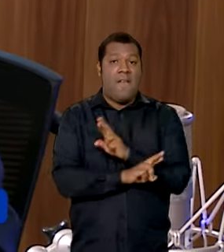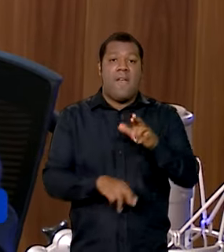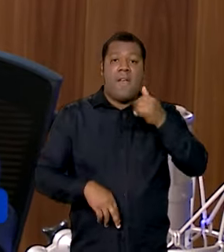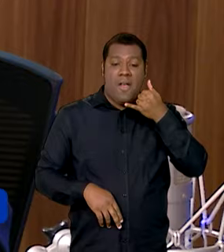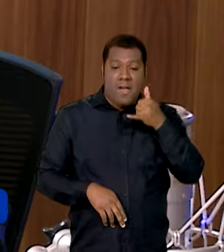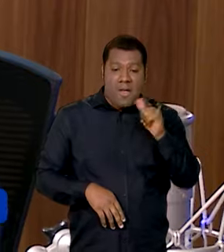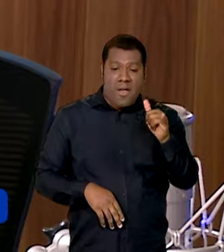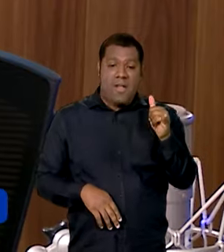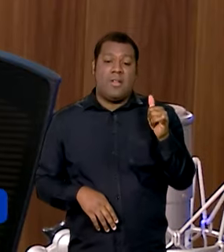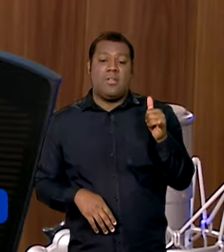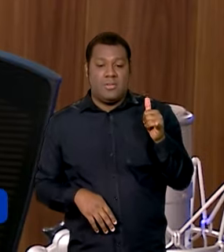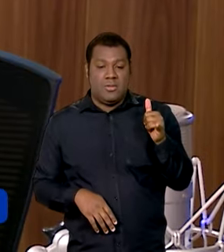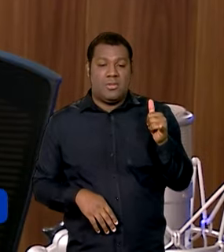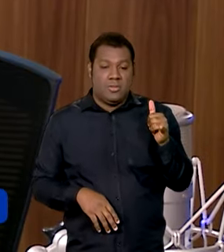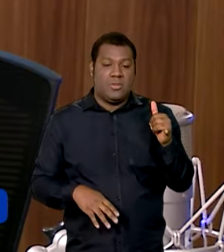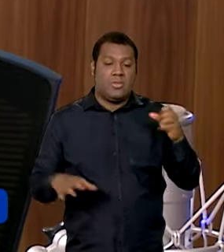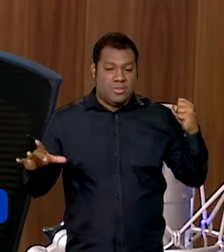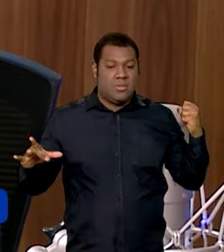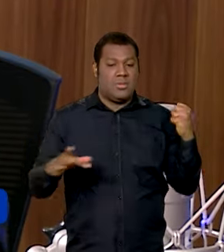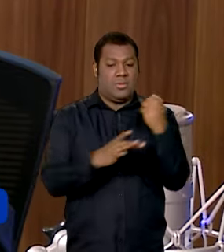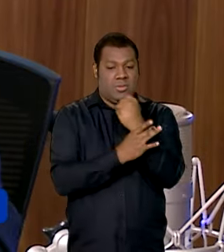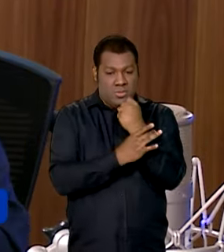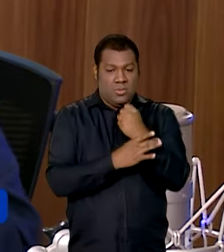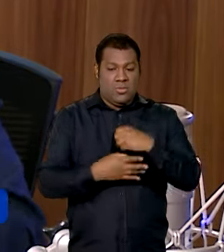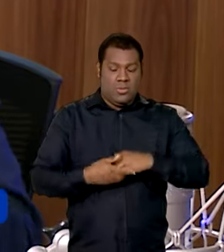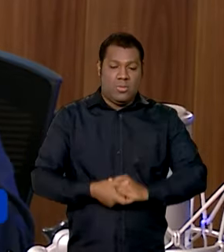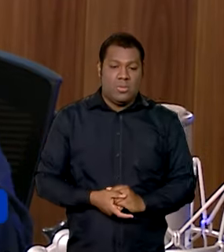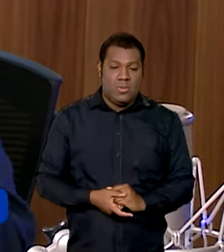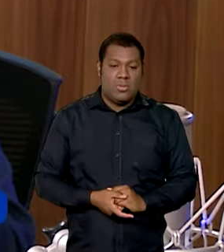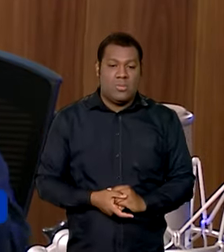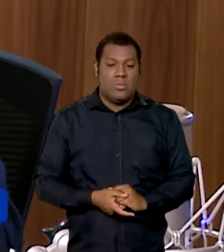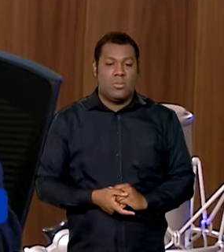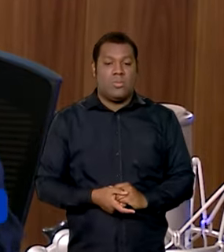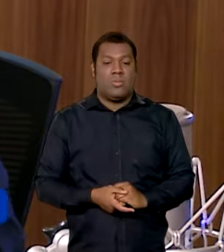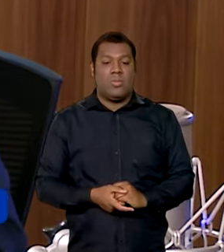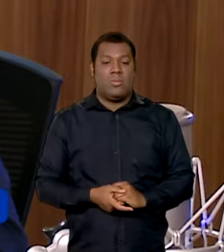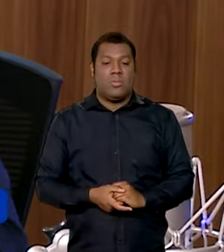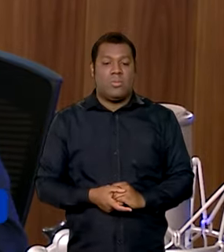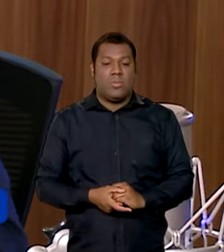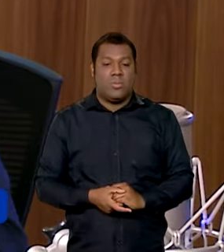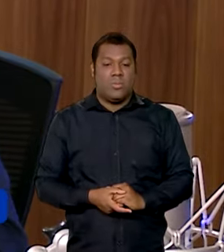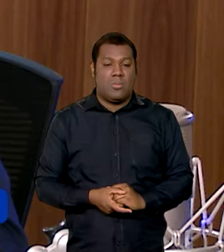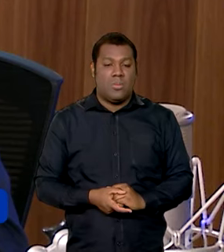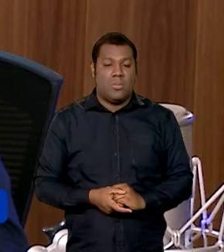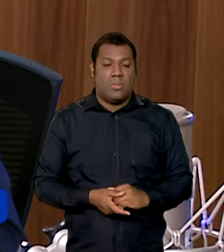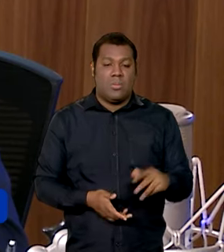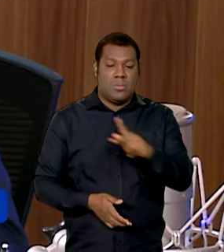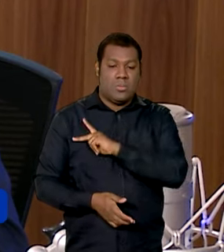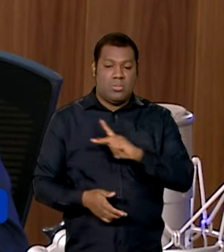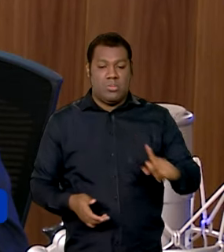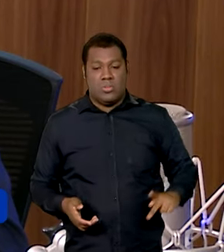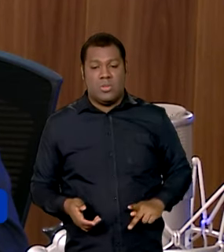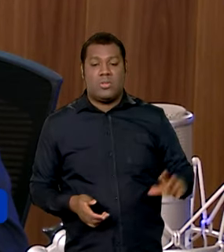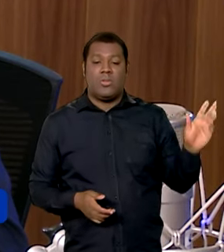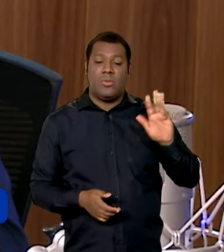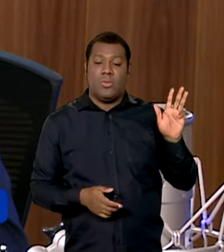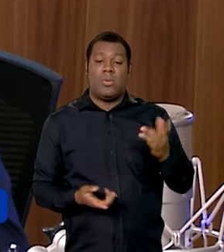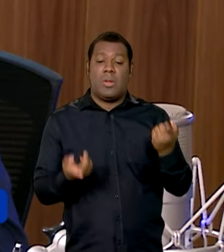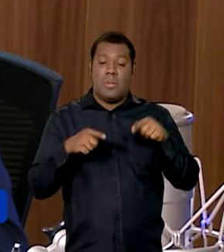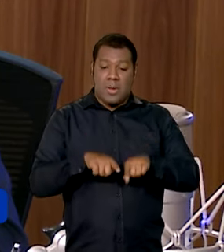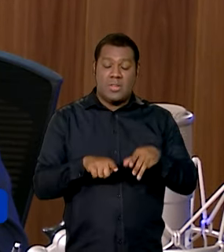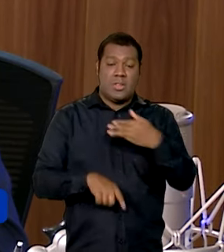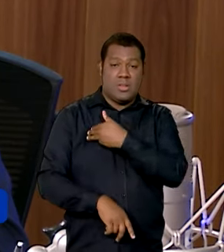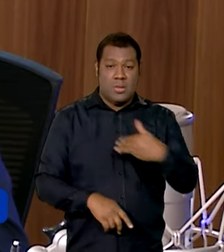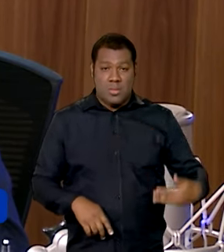concluída ao mesmo tempo que ele conclui os investimentos no Parque Eólico então isso tudo foi feito um trabalho aí pelo Ministro Rui Costa a